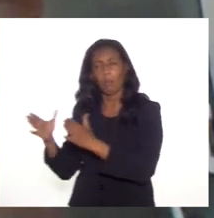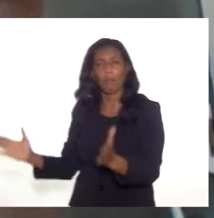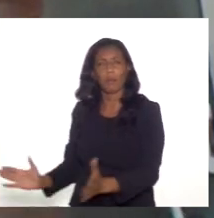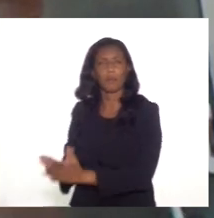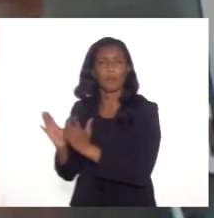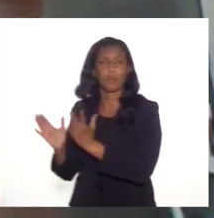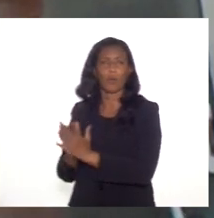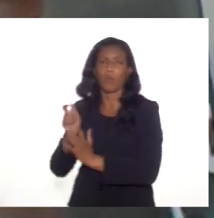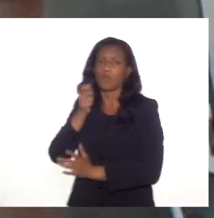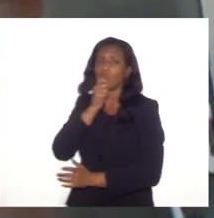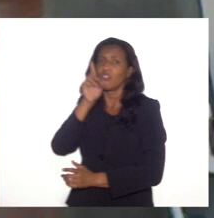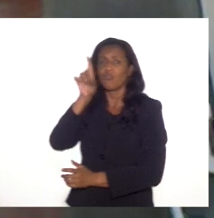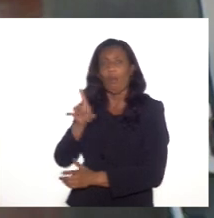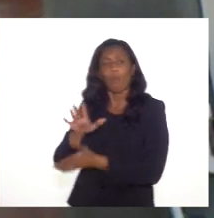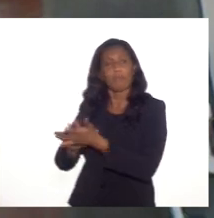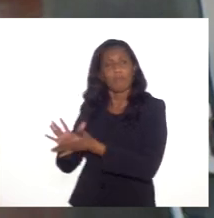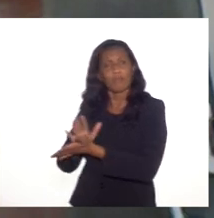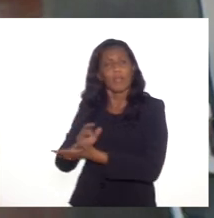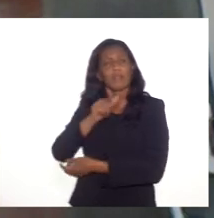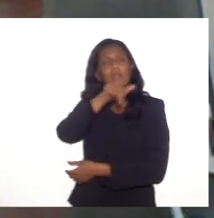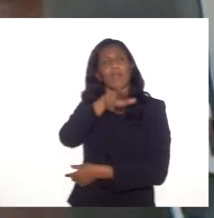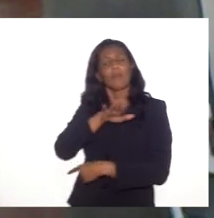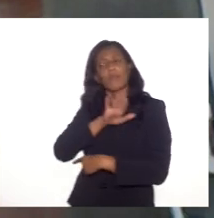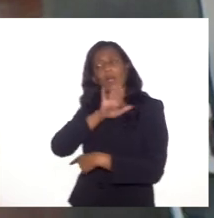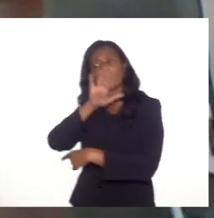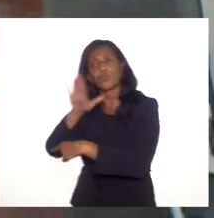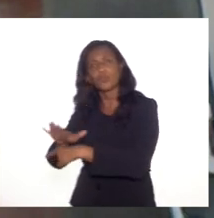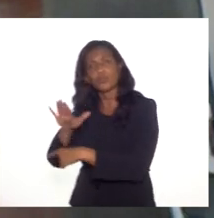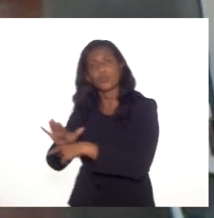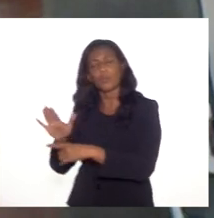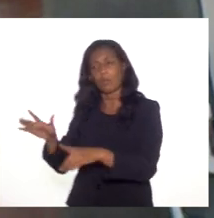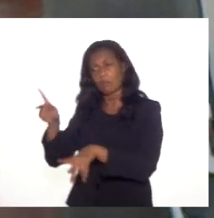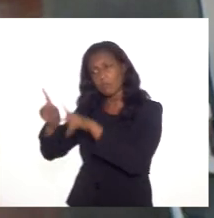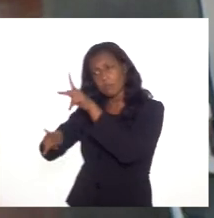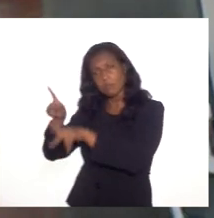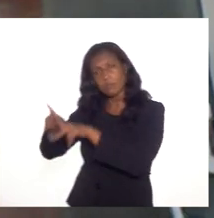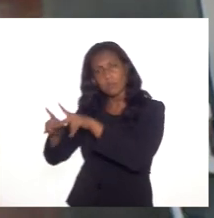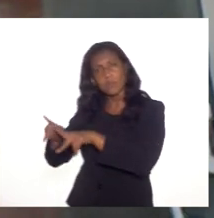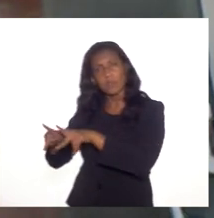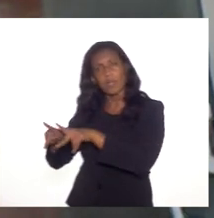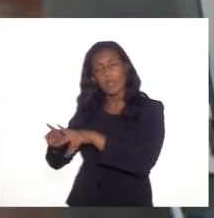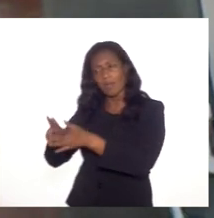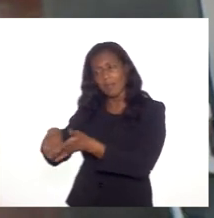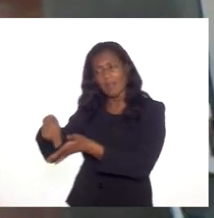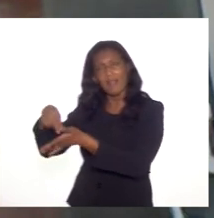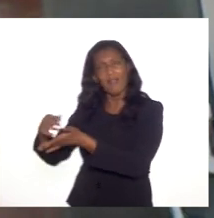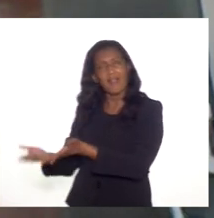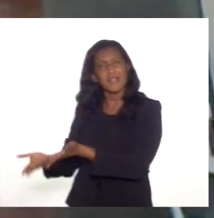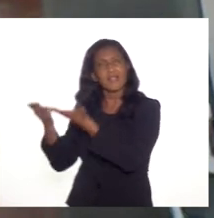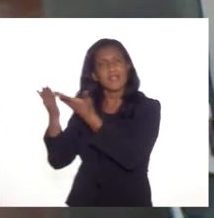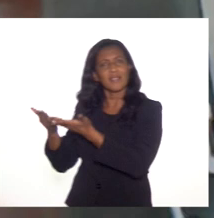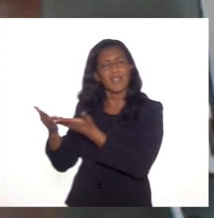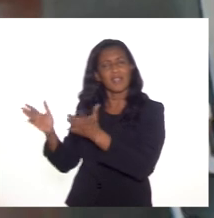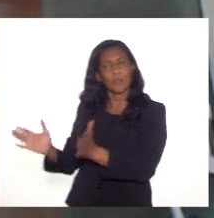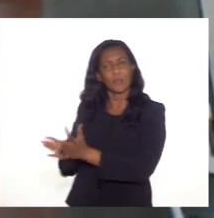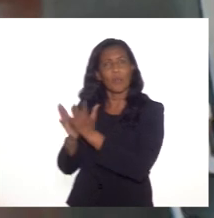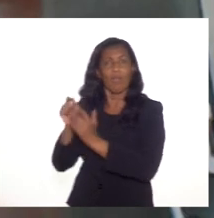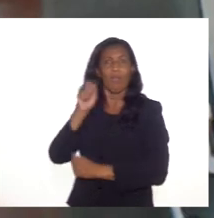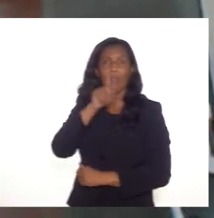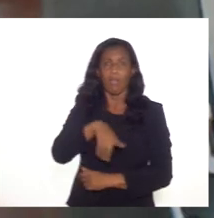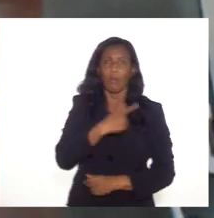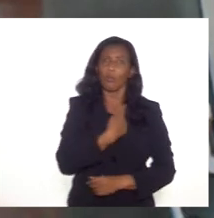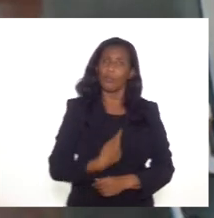volto a falar aqui, quem tem que ajudar a população a sair desse estado de miséria, de calamidade, é o